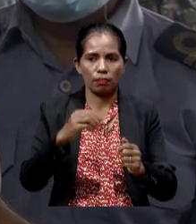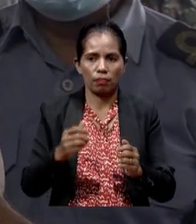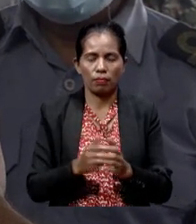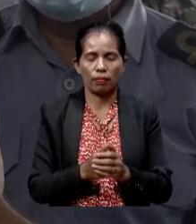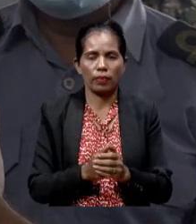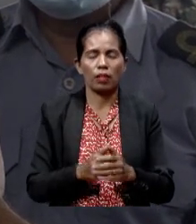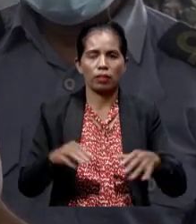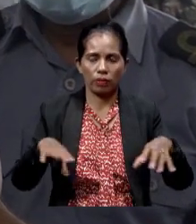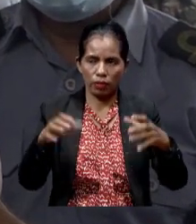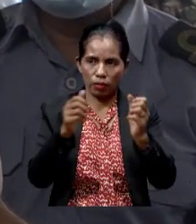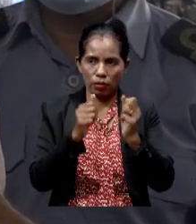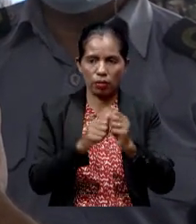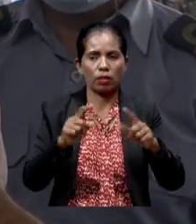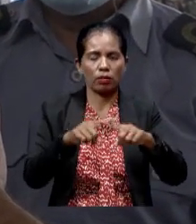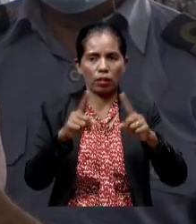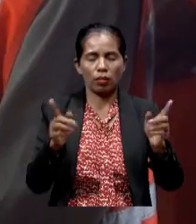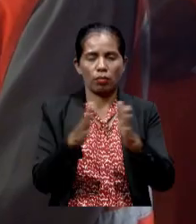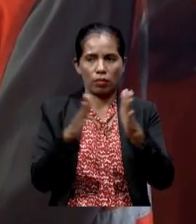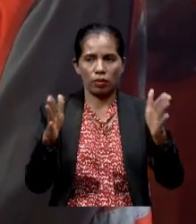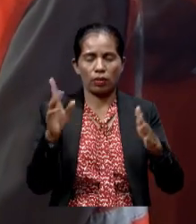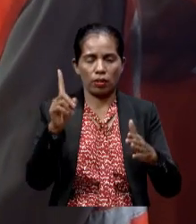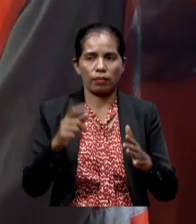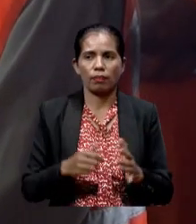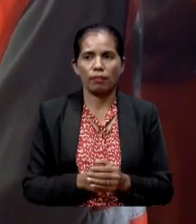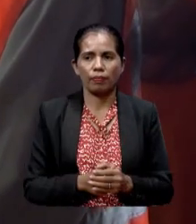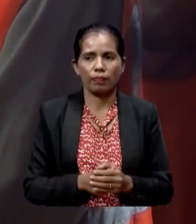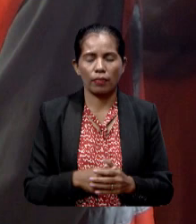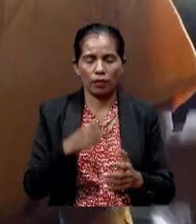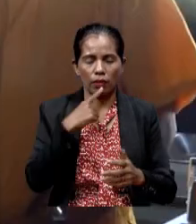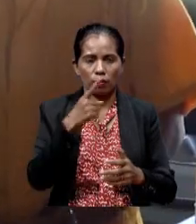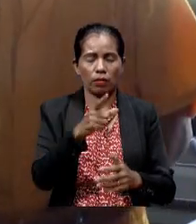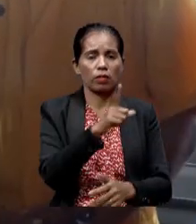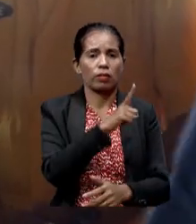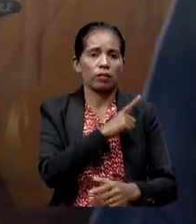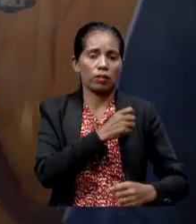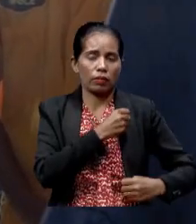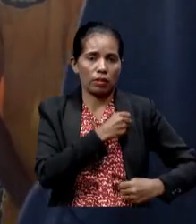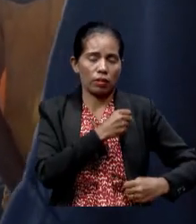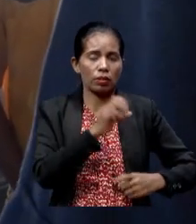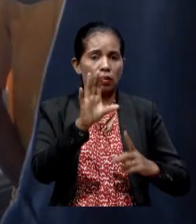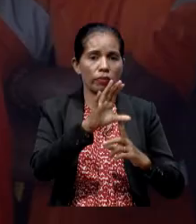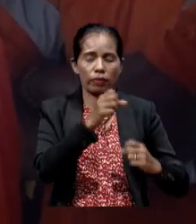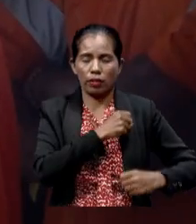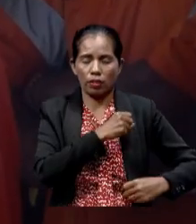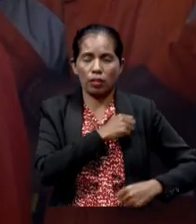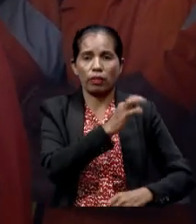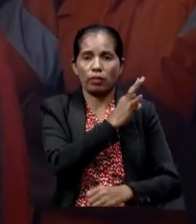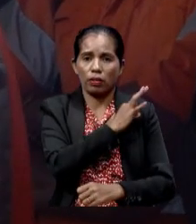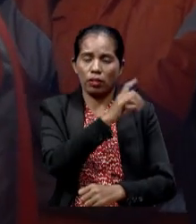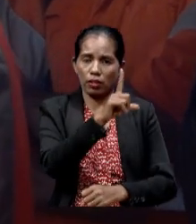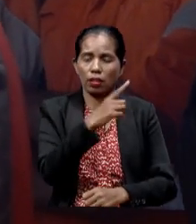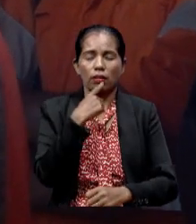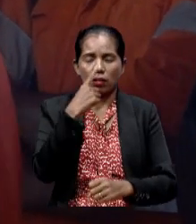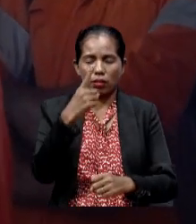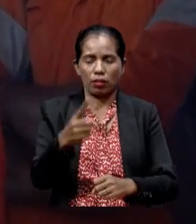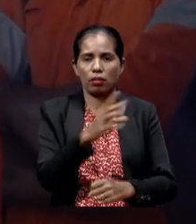hamutu falne tem nem diferença boa tida né galera tenente general Valur Ratelaik pona instrução ba comandante sira atu treino no halo preparação hamutu ko